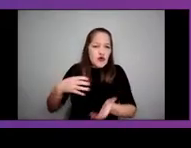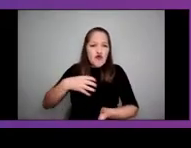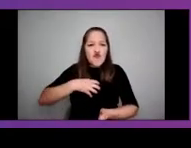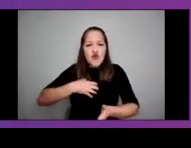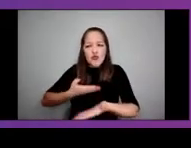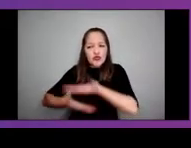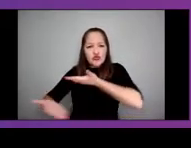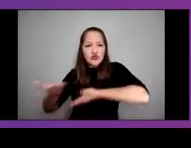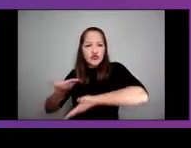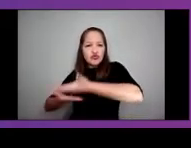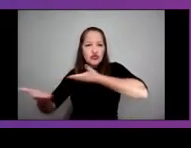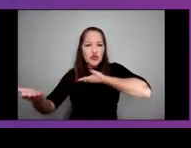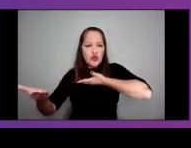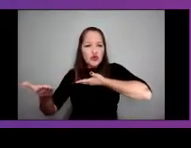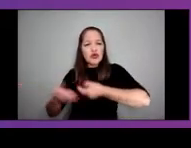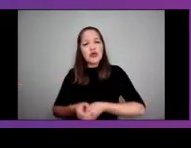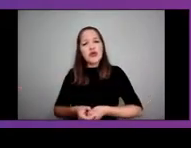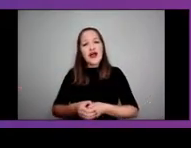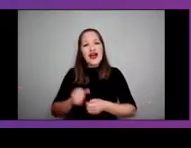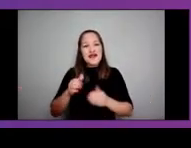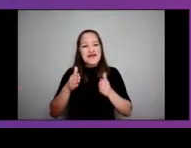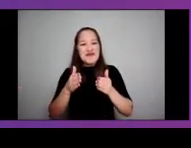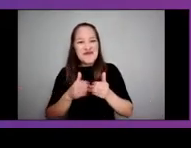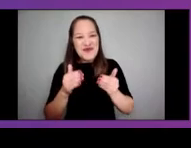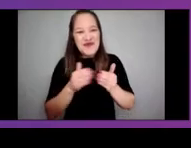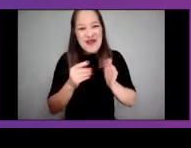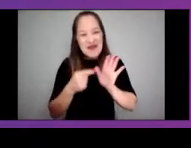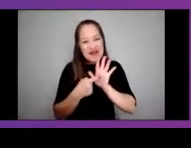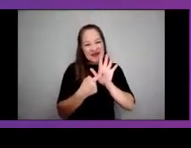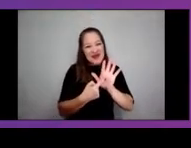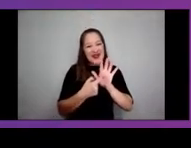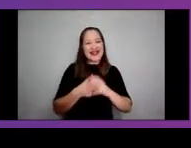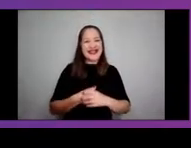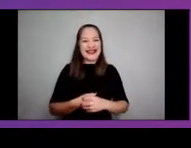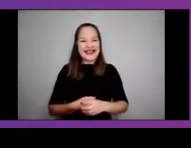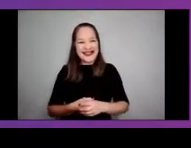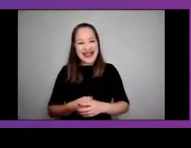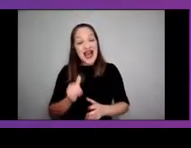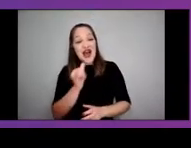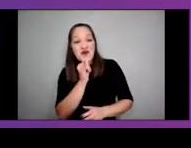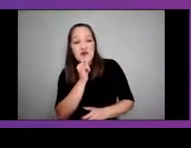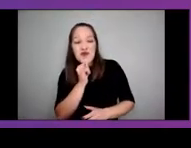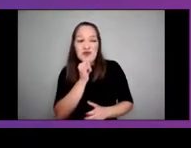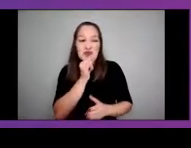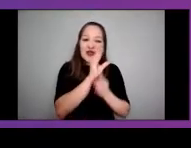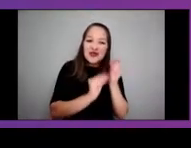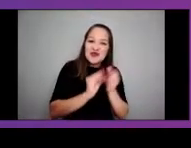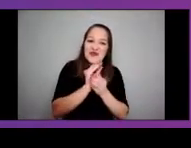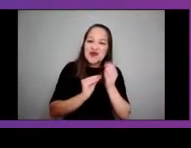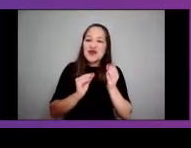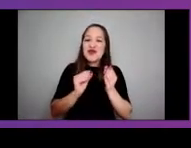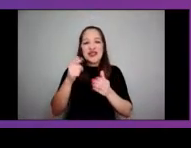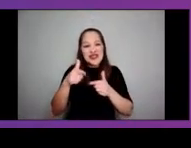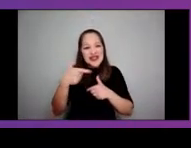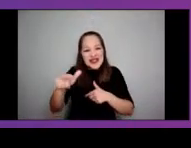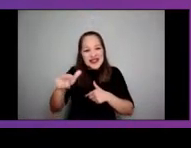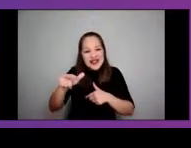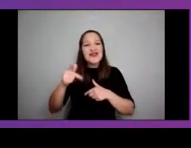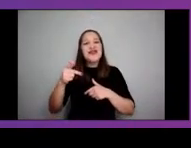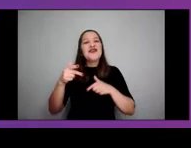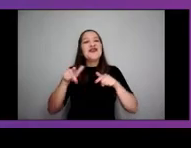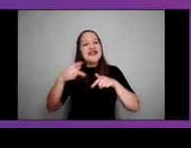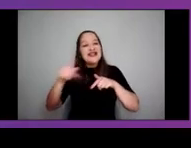troca eu queria que você mostrasse para gente um pouquinho exemplifi Car as um pouquinho desse seu trabalho né Para